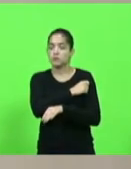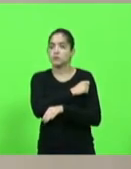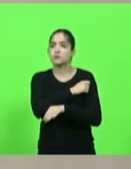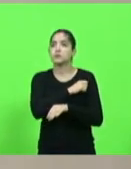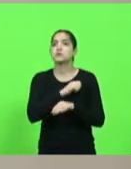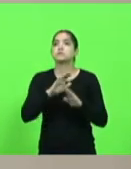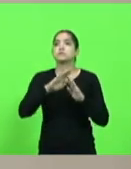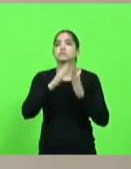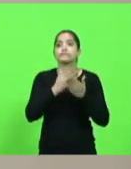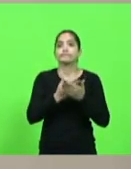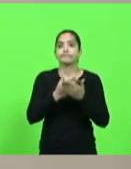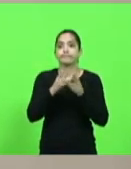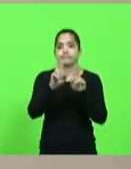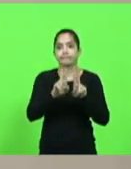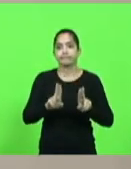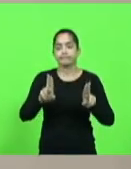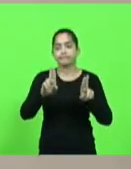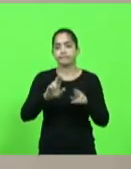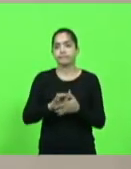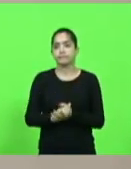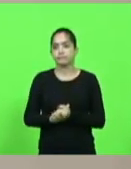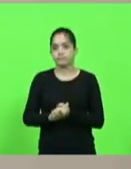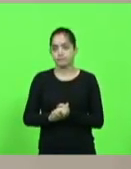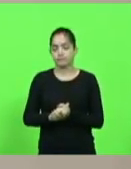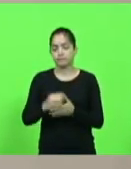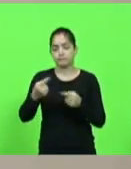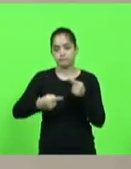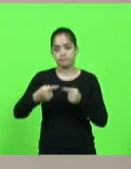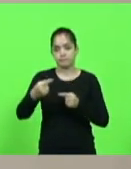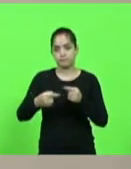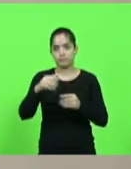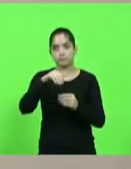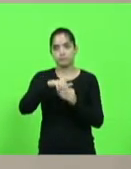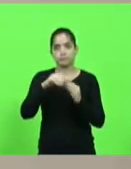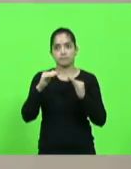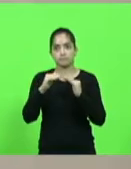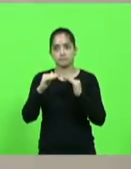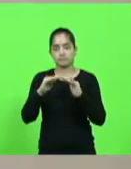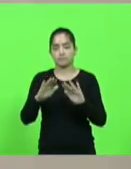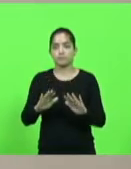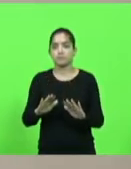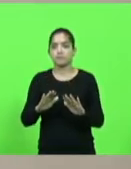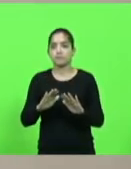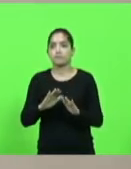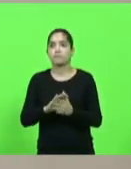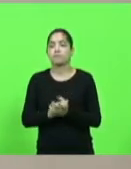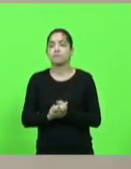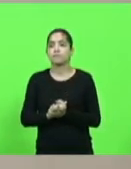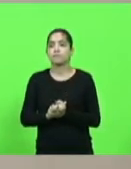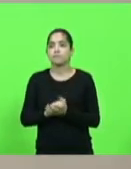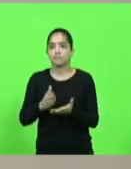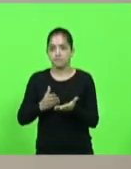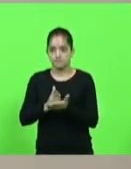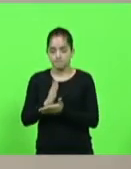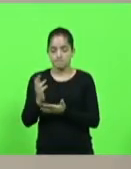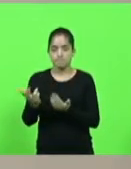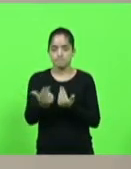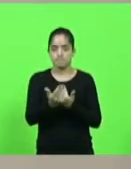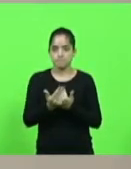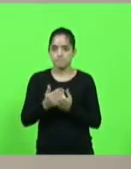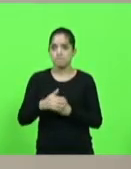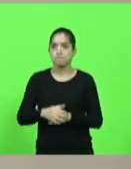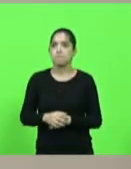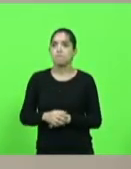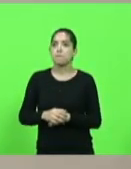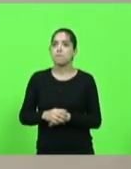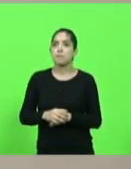Catarina. Em discussão. Não havendo quem queira discutir em votação, deputados que aprovam, permaneçam como se encontra. Aprovado por unanimidade.